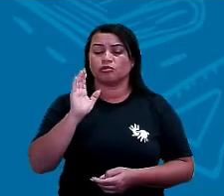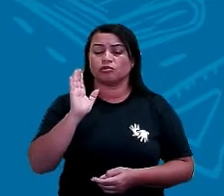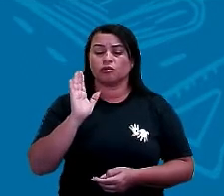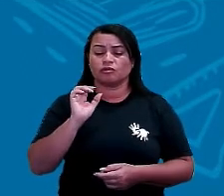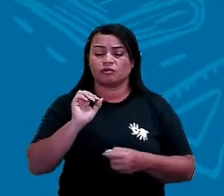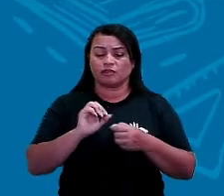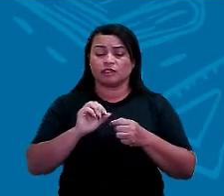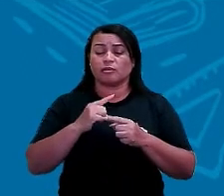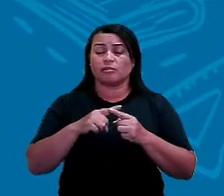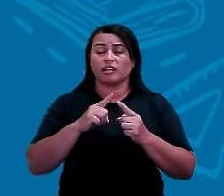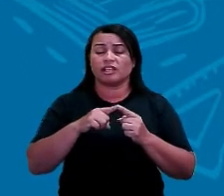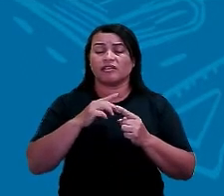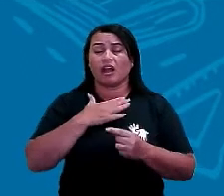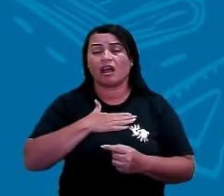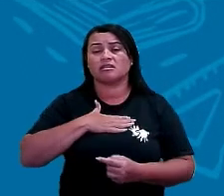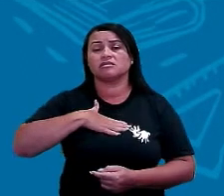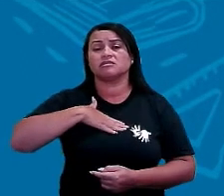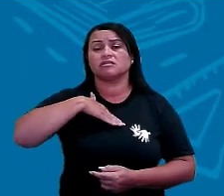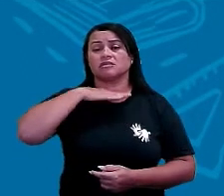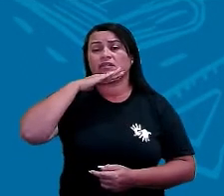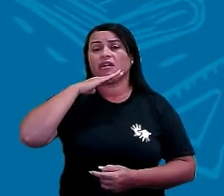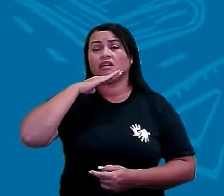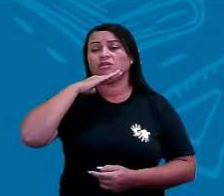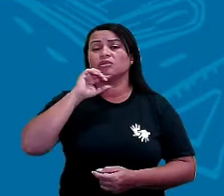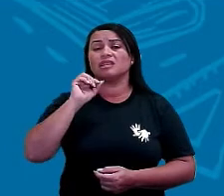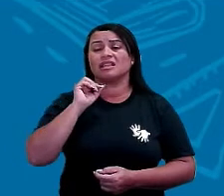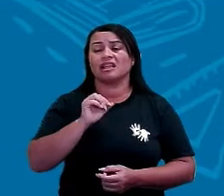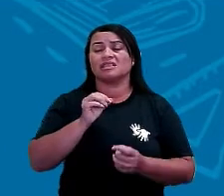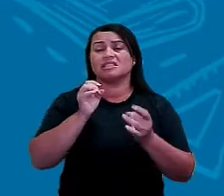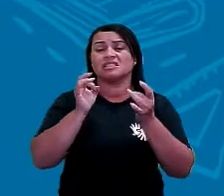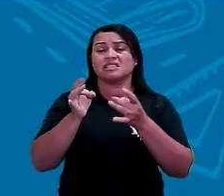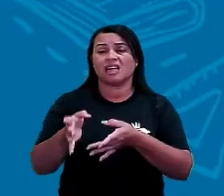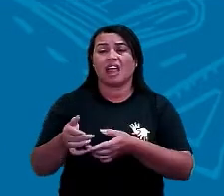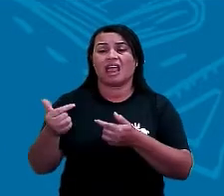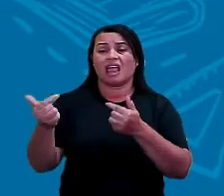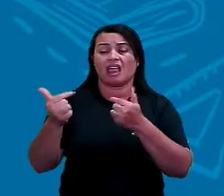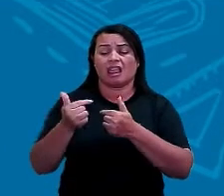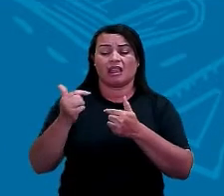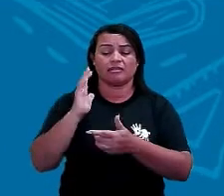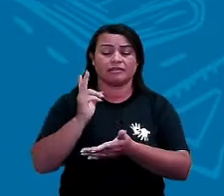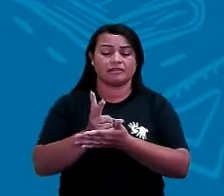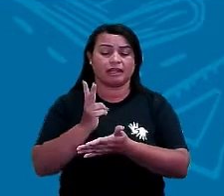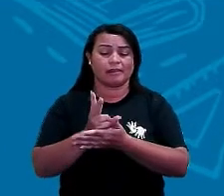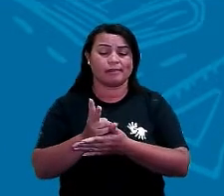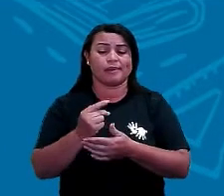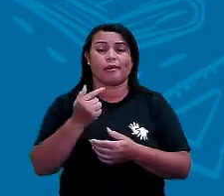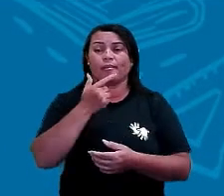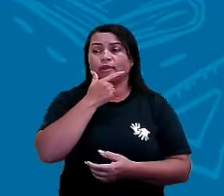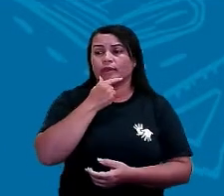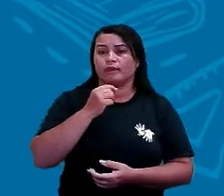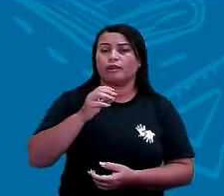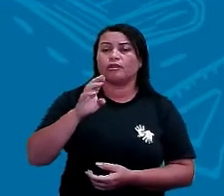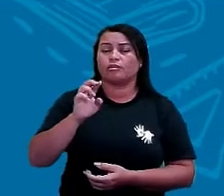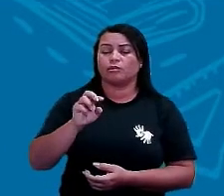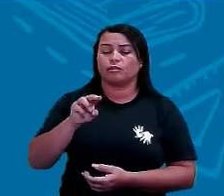humilhação. Também aí nesse caso, se a gente pegar esse porquê e trocar, né? Bruno fez